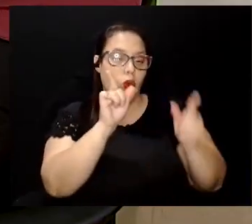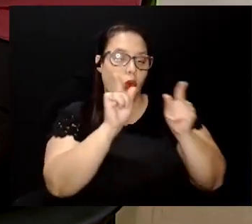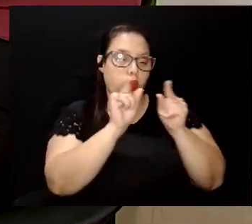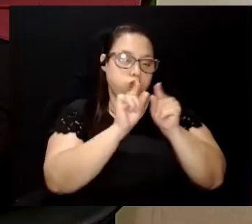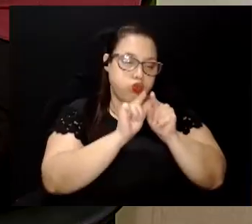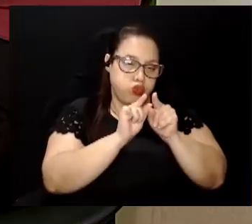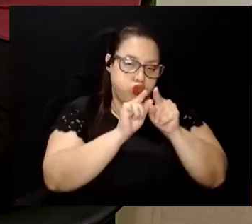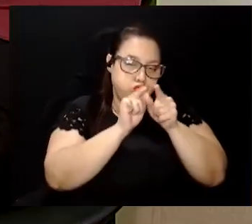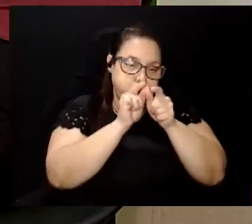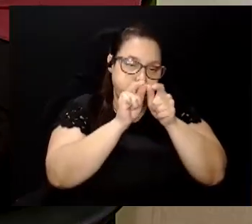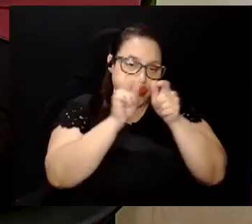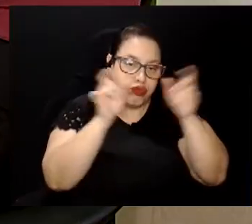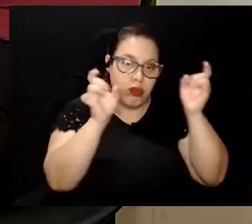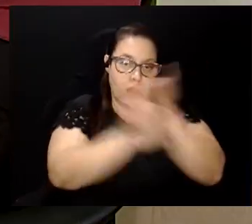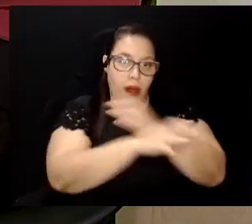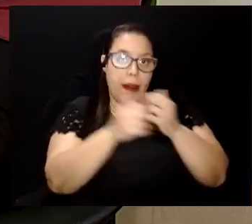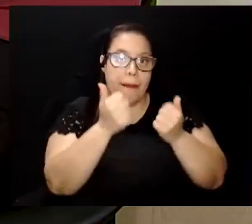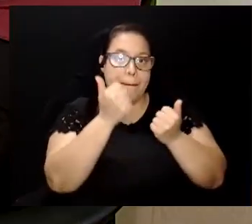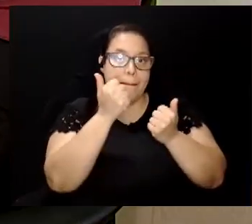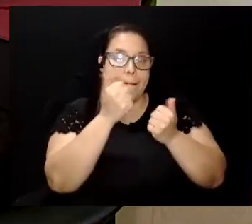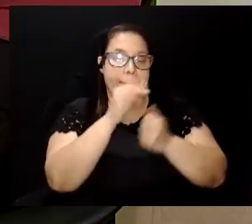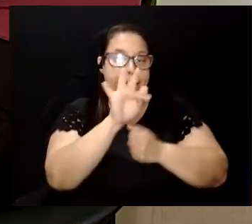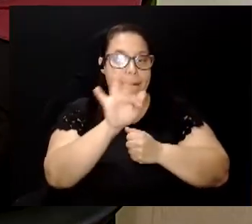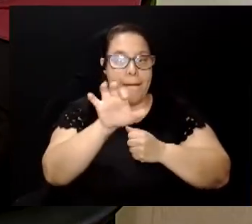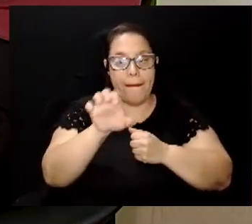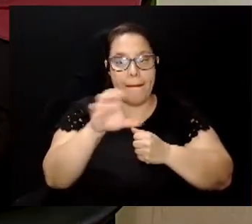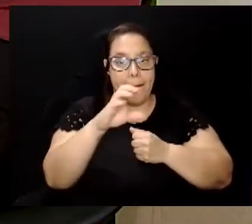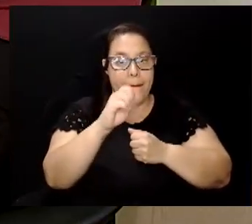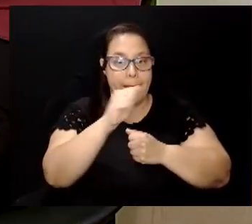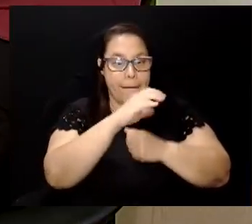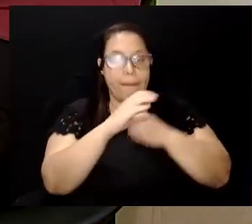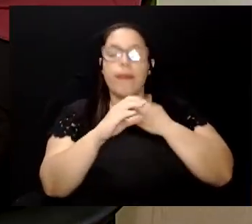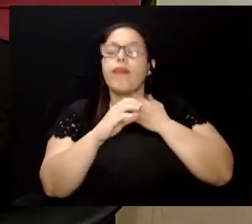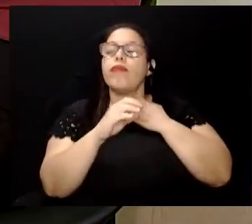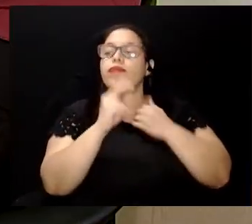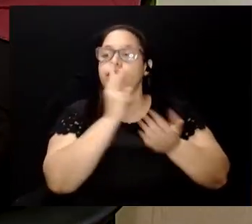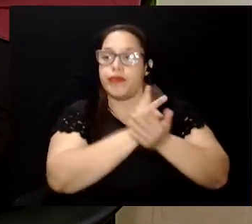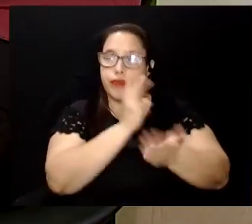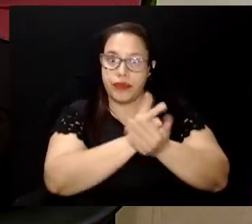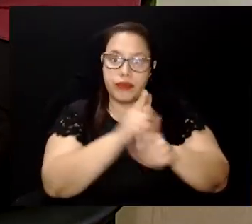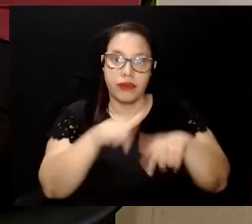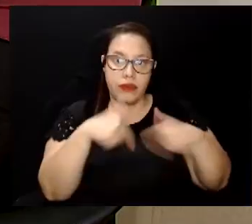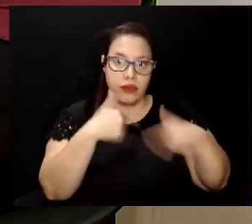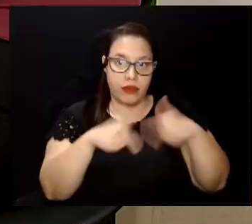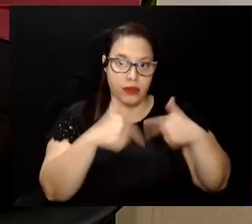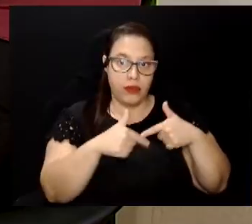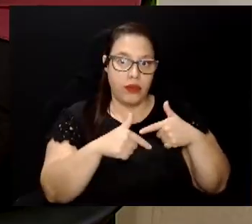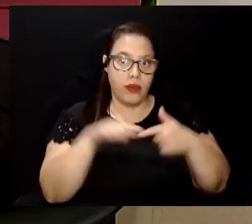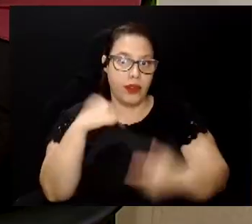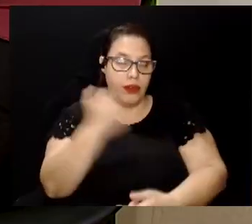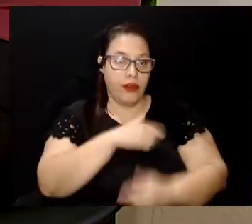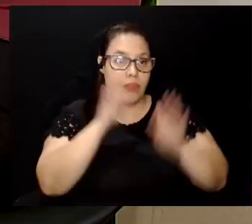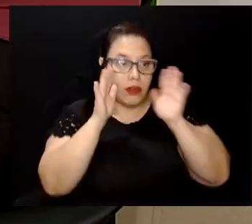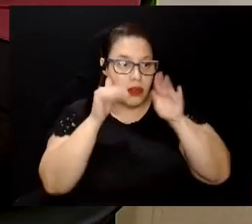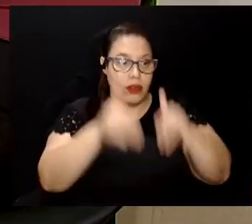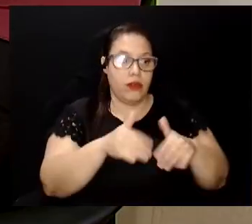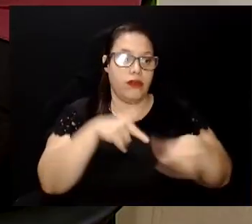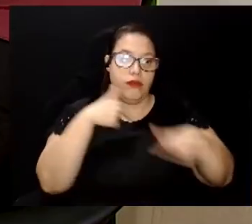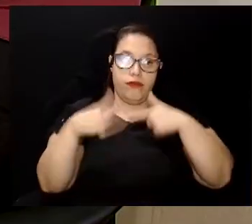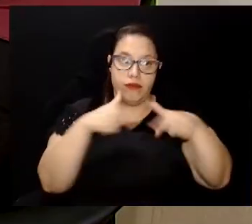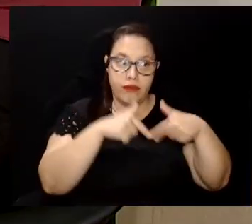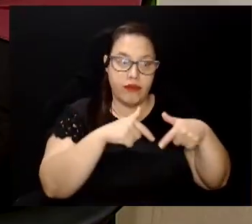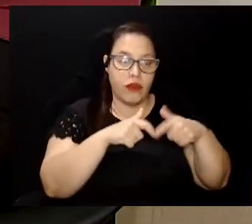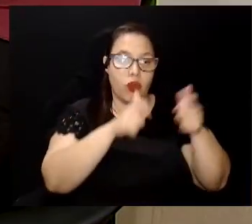FEAC, mas a gente continua trabalhando com o nosso público, trabalhando com o território por meio